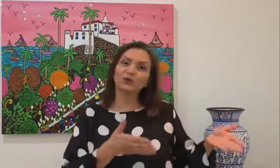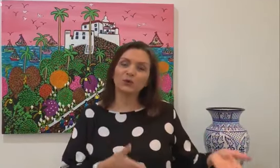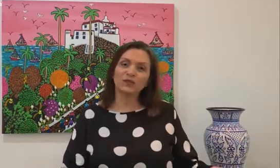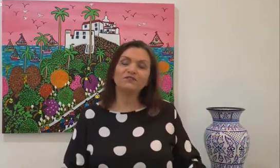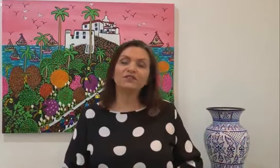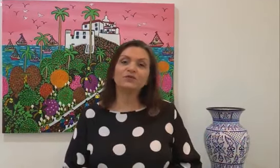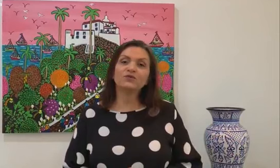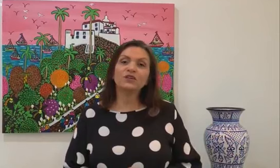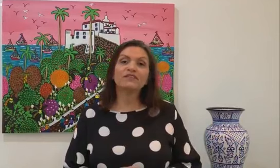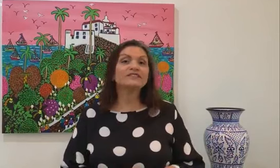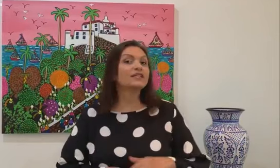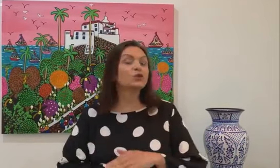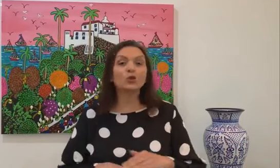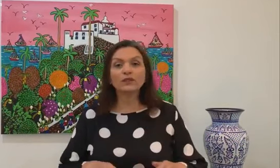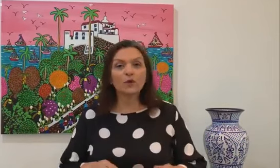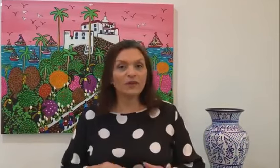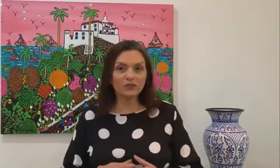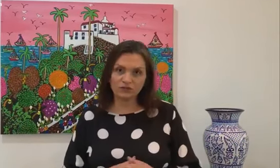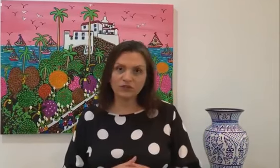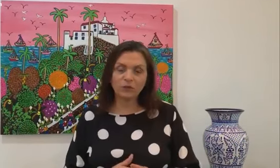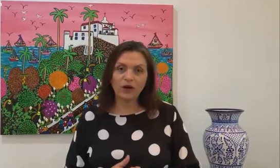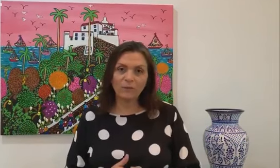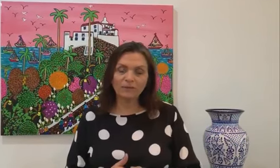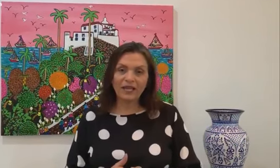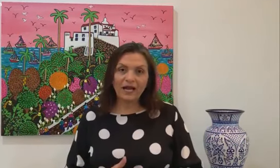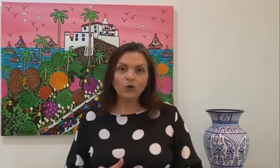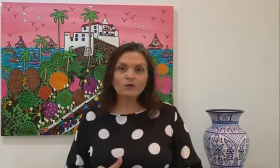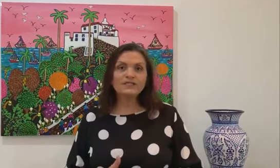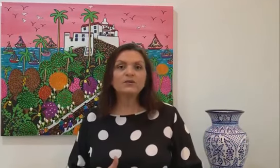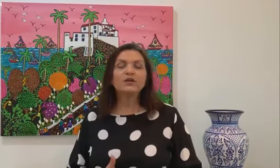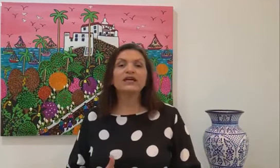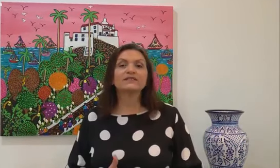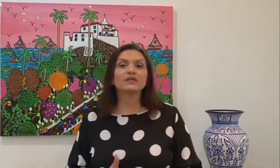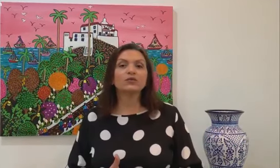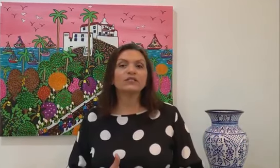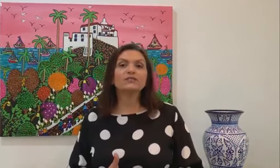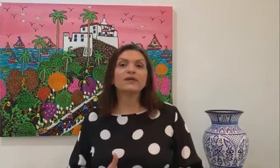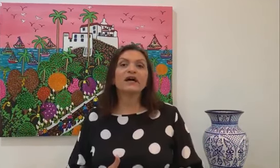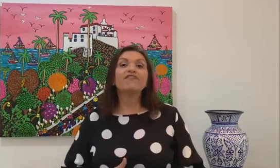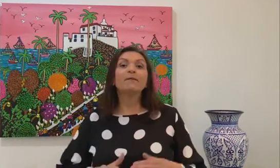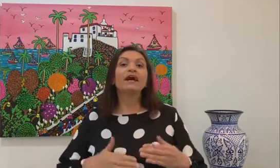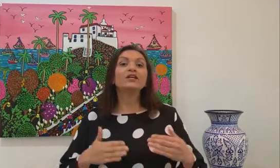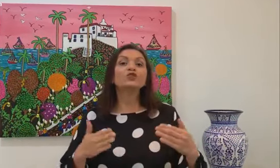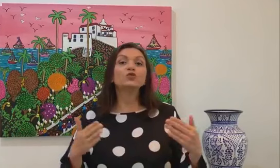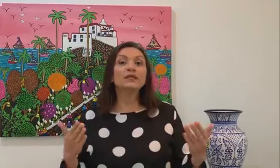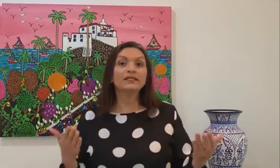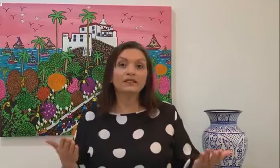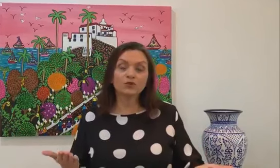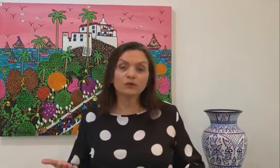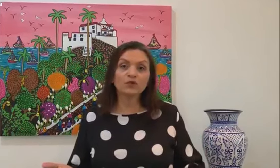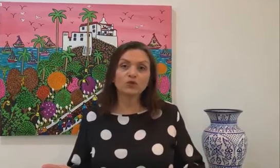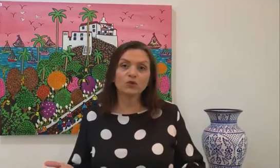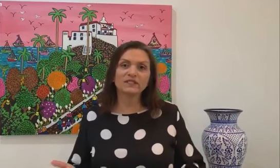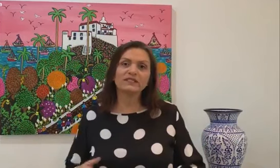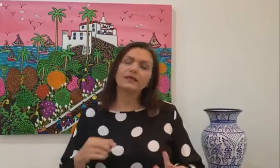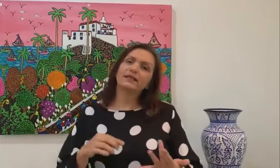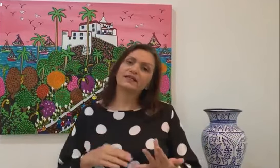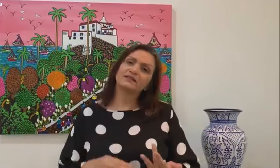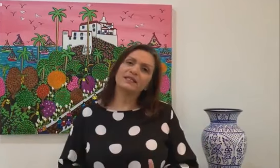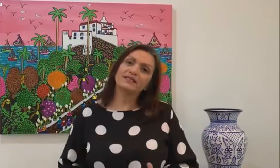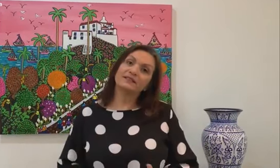causa do coronavírus, vai ser totalmente virtual. A comissão organizadora esperava mais de 1 milhão de